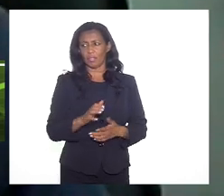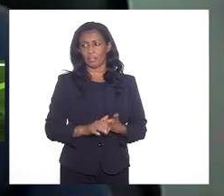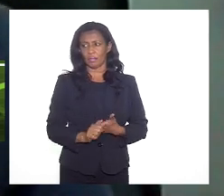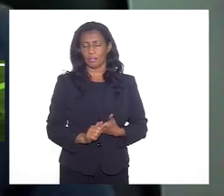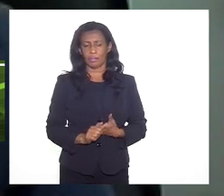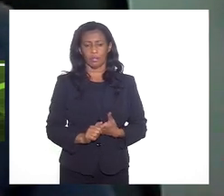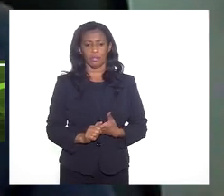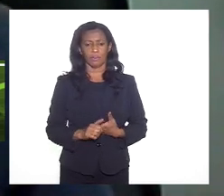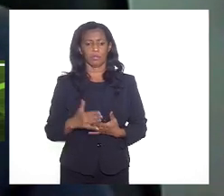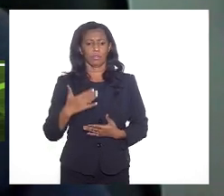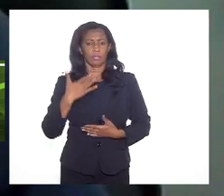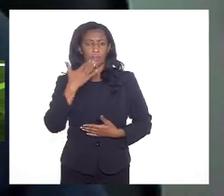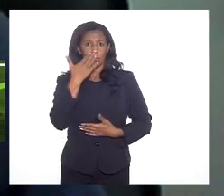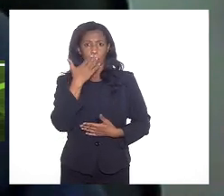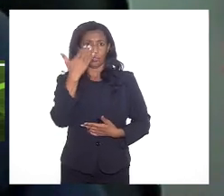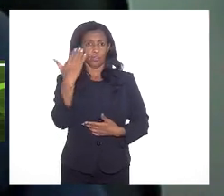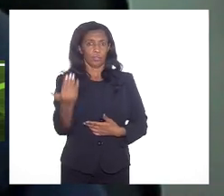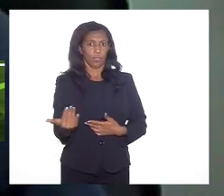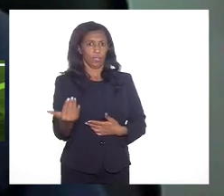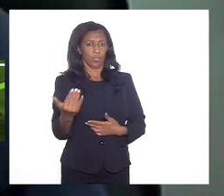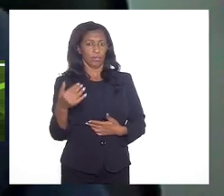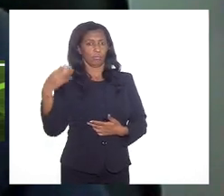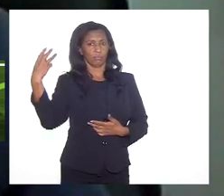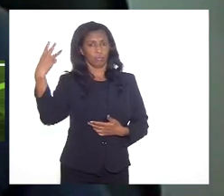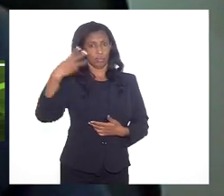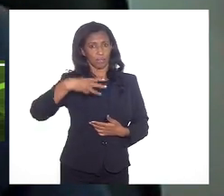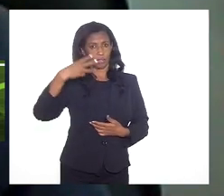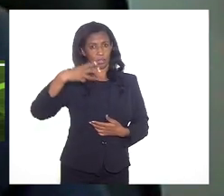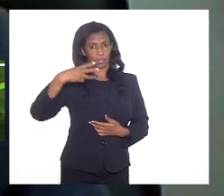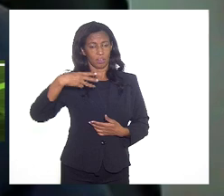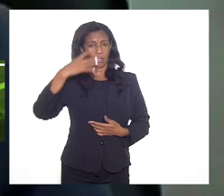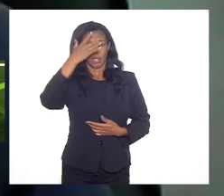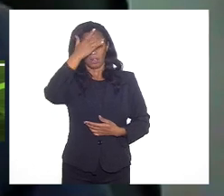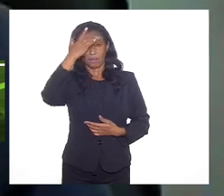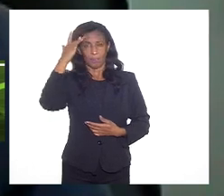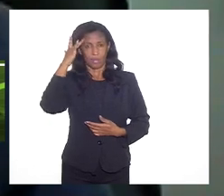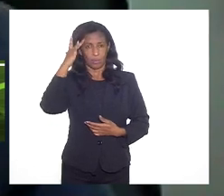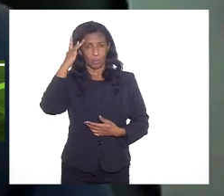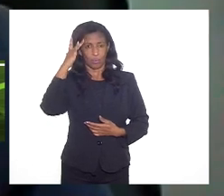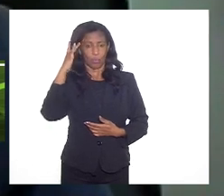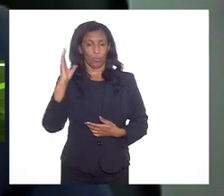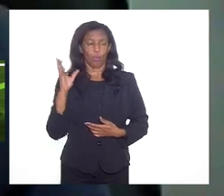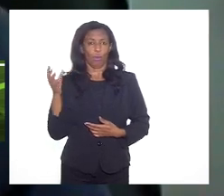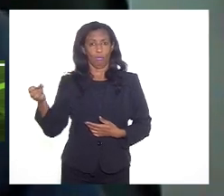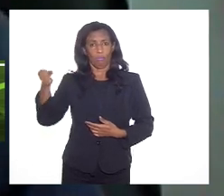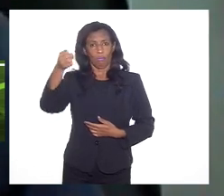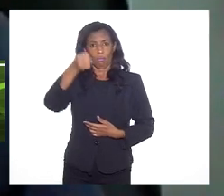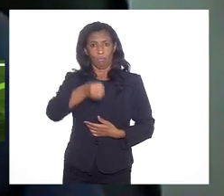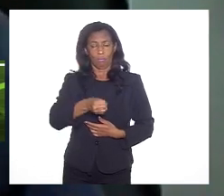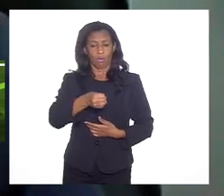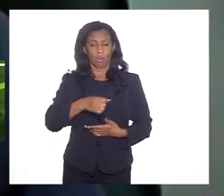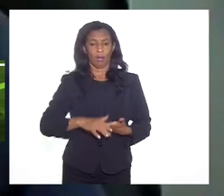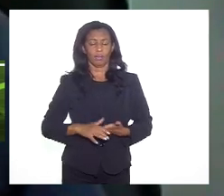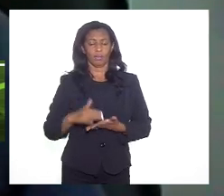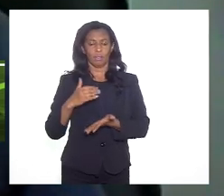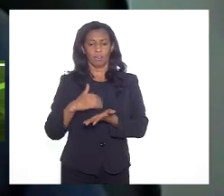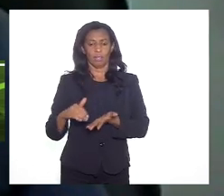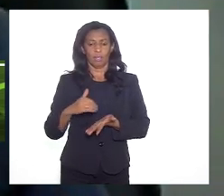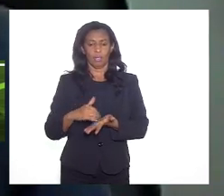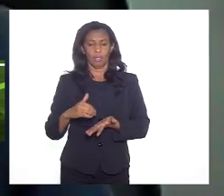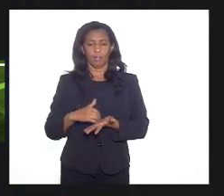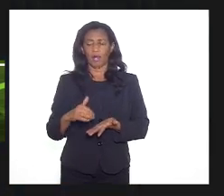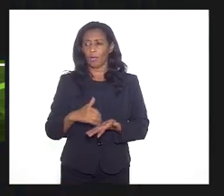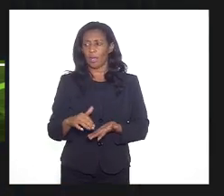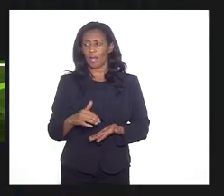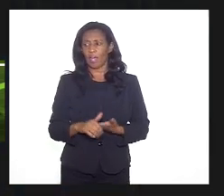Estamos aí diante da terceira pessoa a ocupar o cargo de secretário de